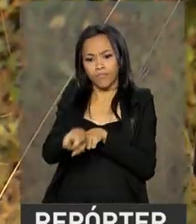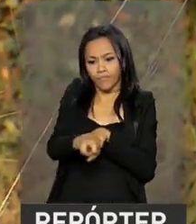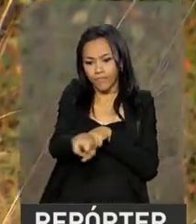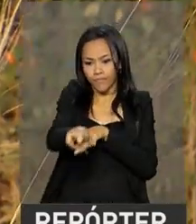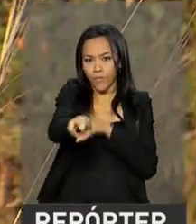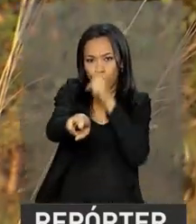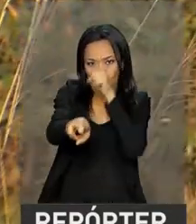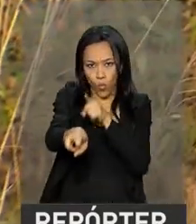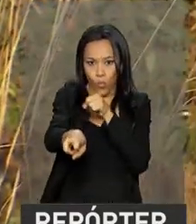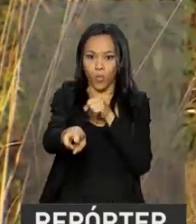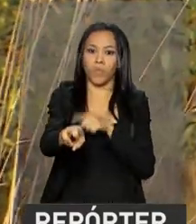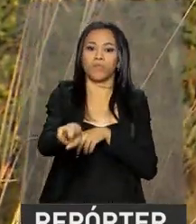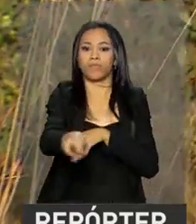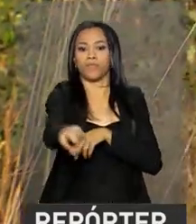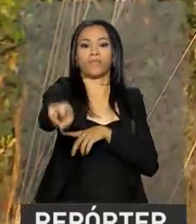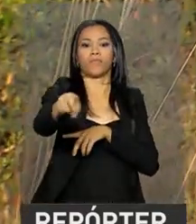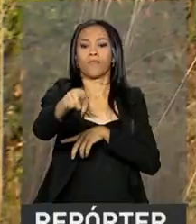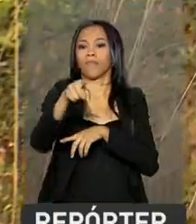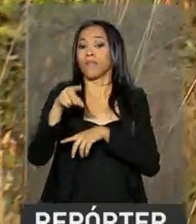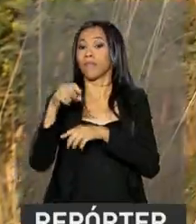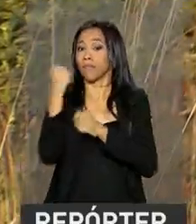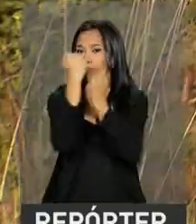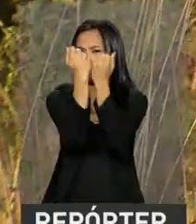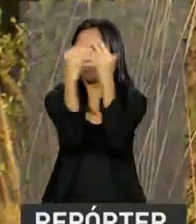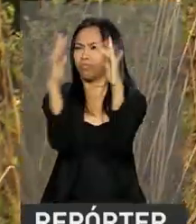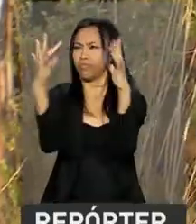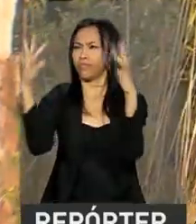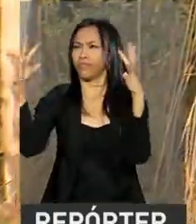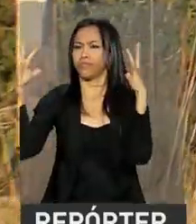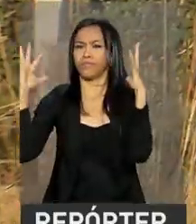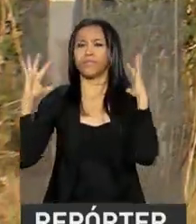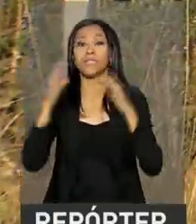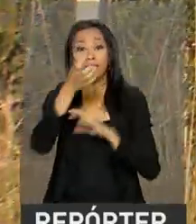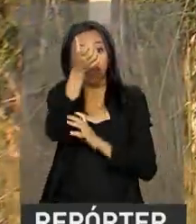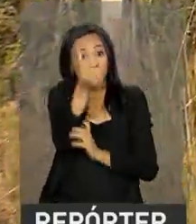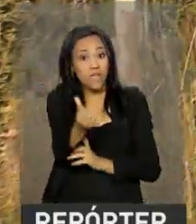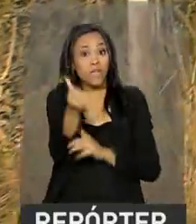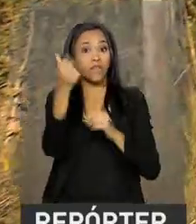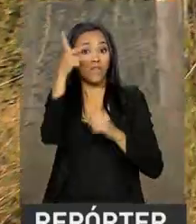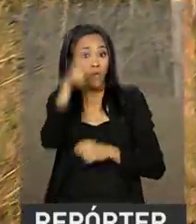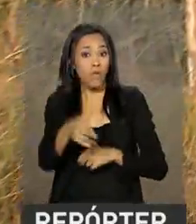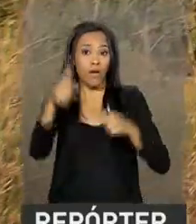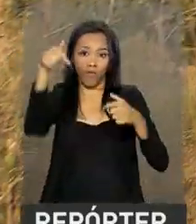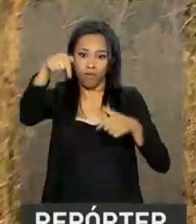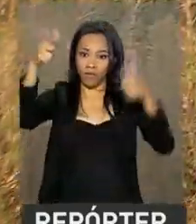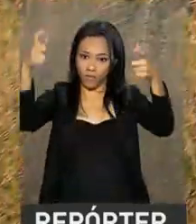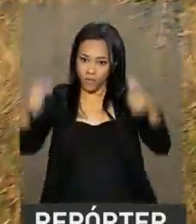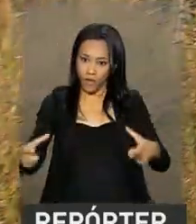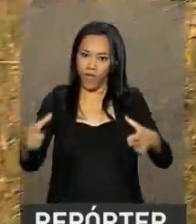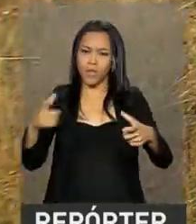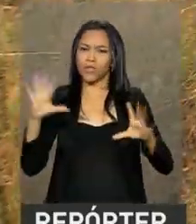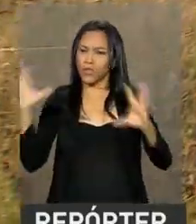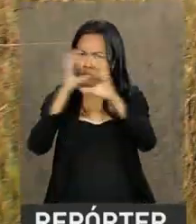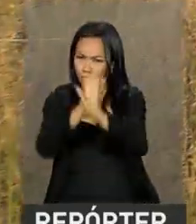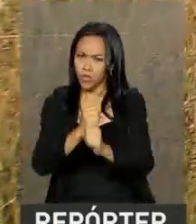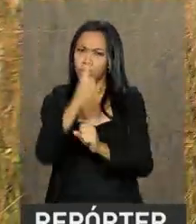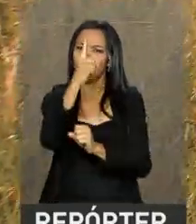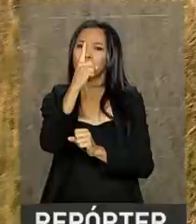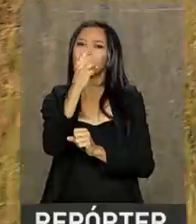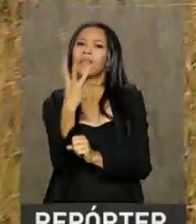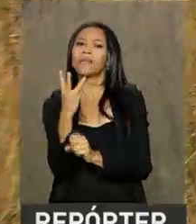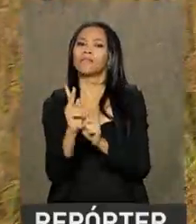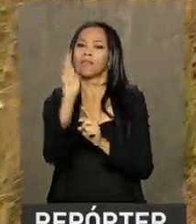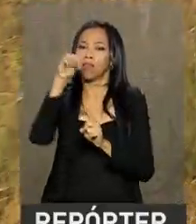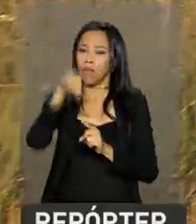de single track. Em toda a Floresta Nacional, são 6 áreas como essa, totalizando 13 quilômetros. Vamos lá,